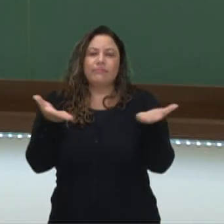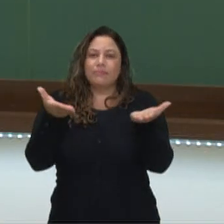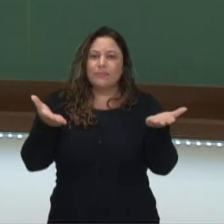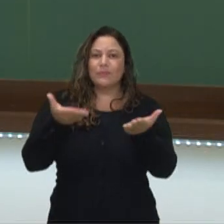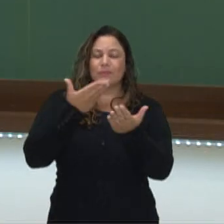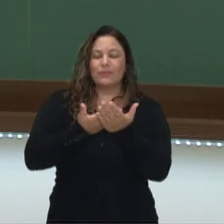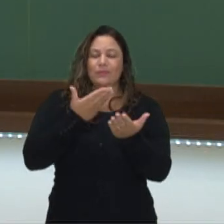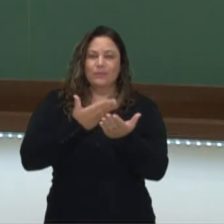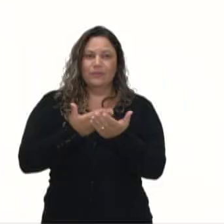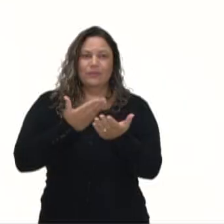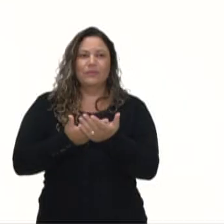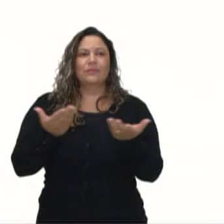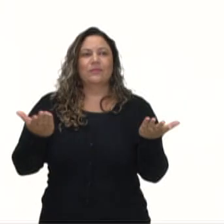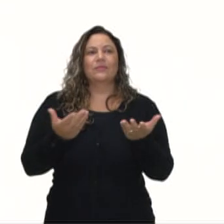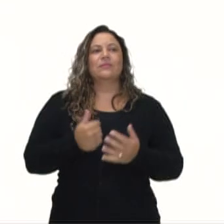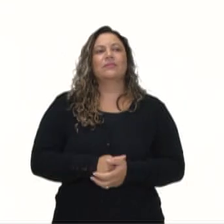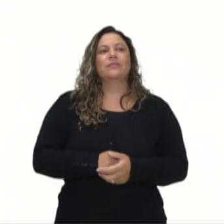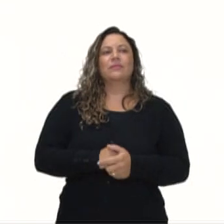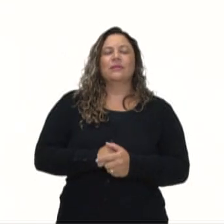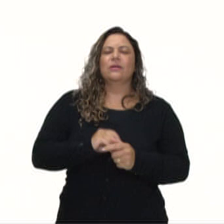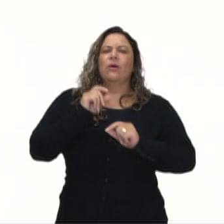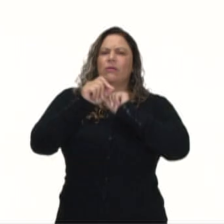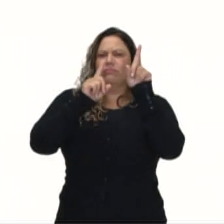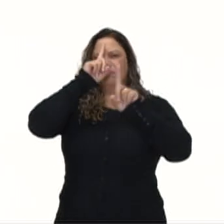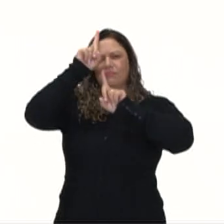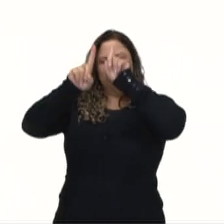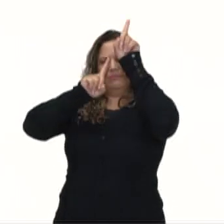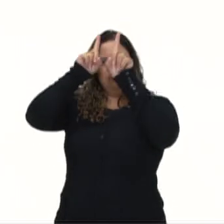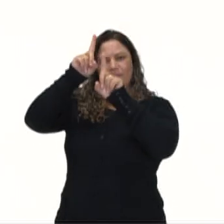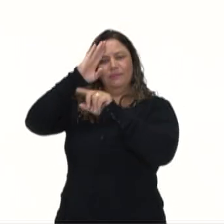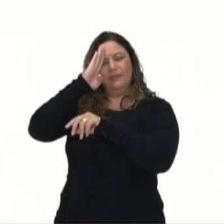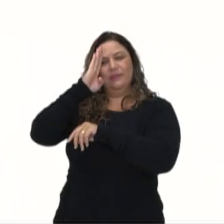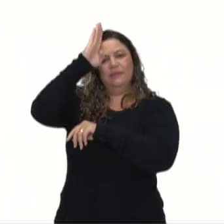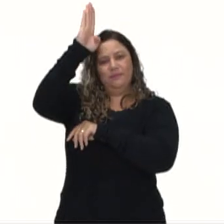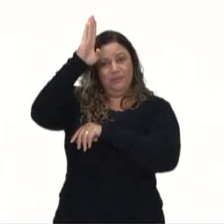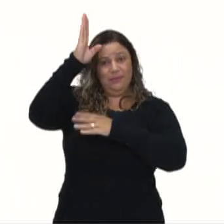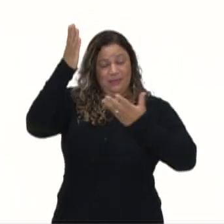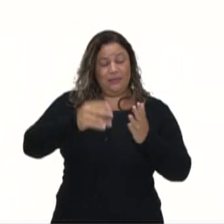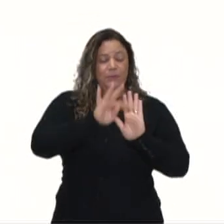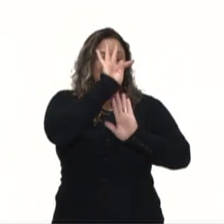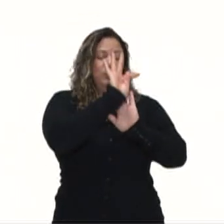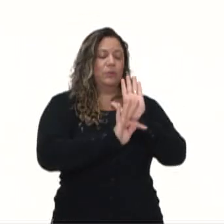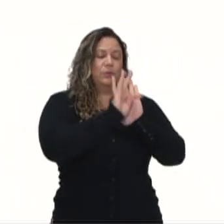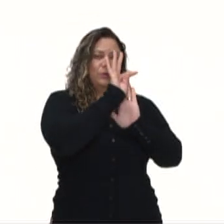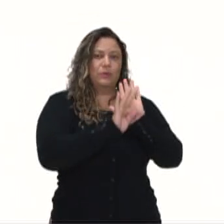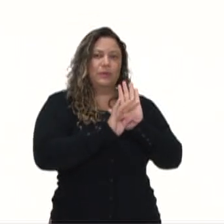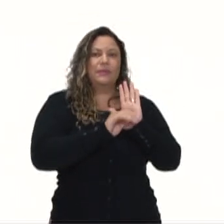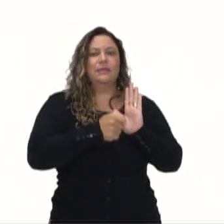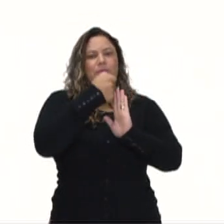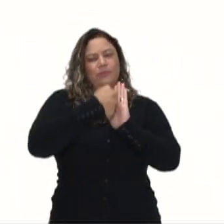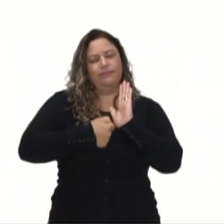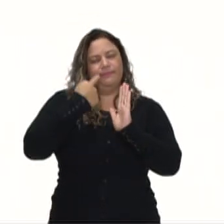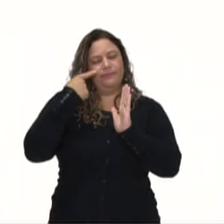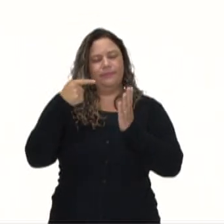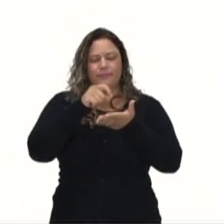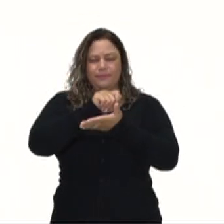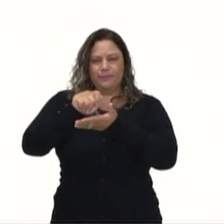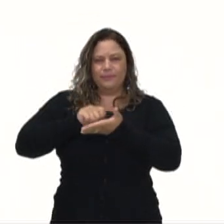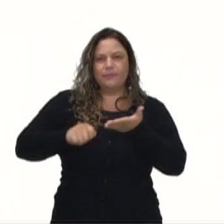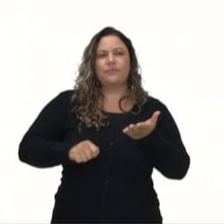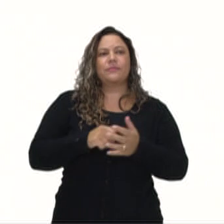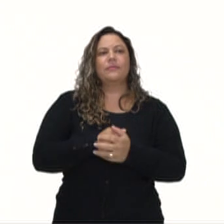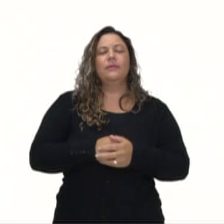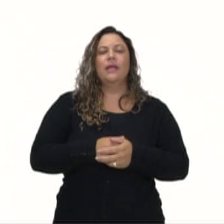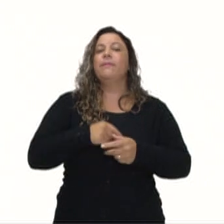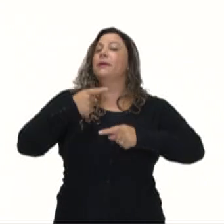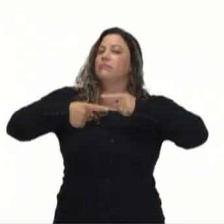aula: compilar as ideias-chave de textos por meio de tomada de notas para subsidiar futuras